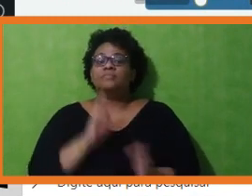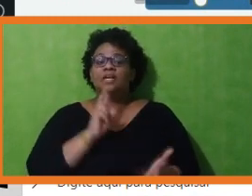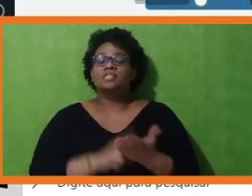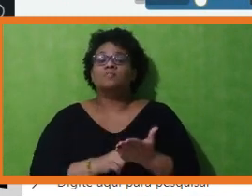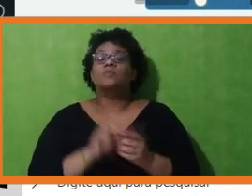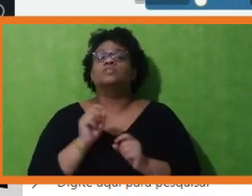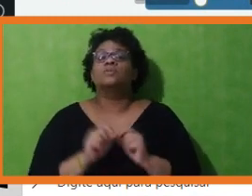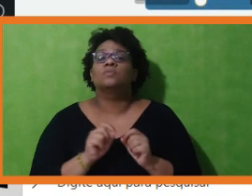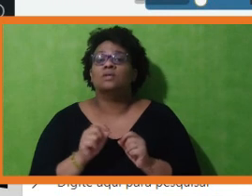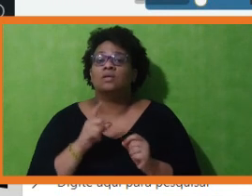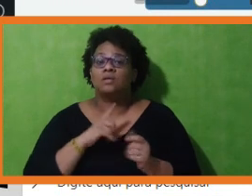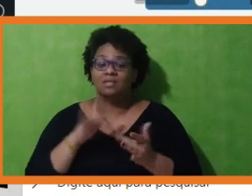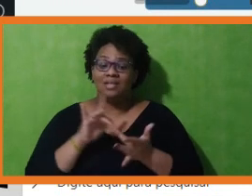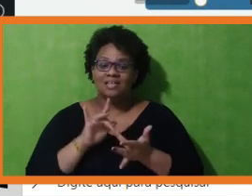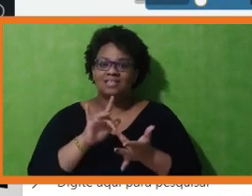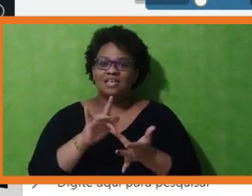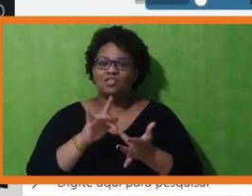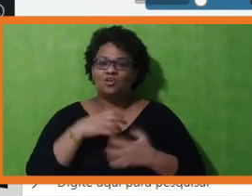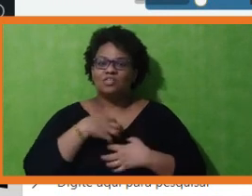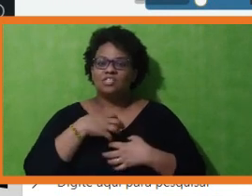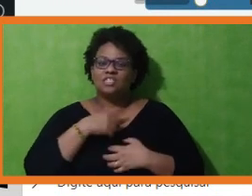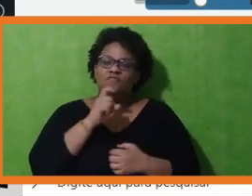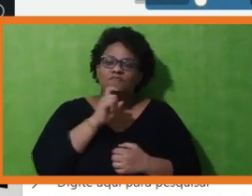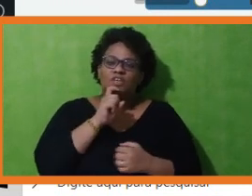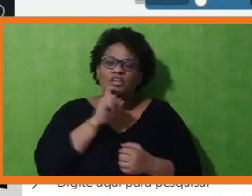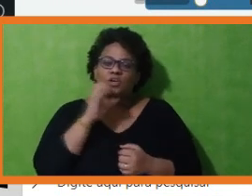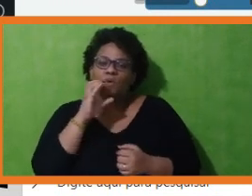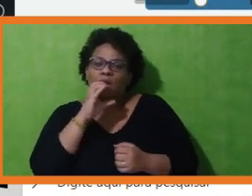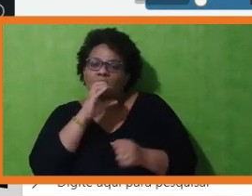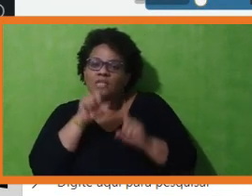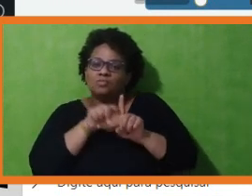resultado esperado é o seguinte. Você vai ter esse sensor de temperatura.